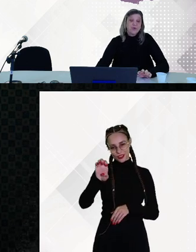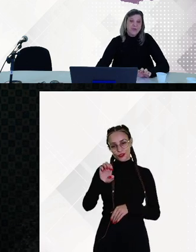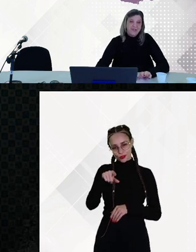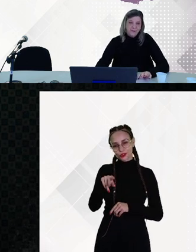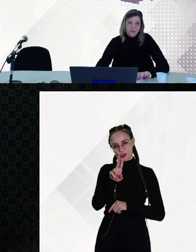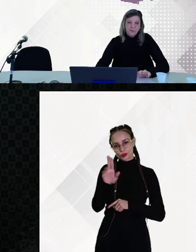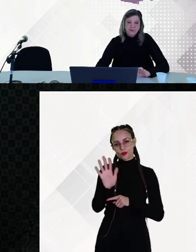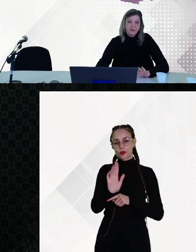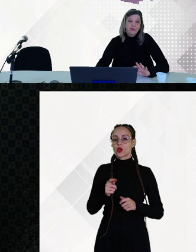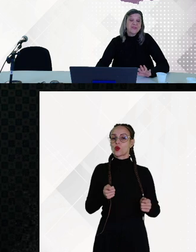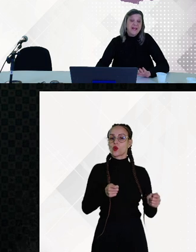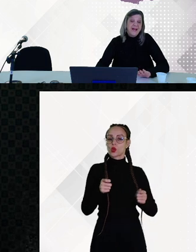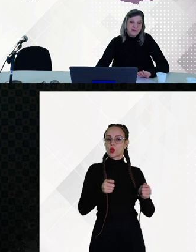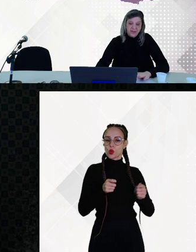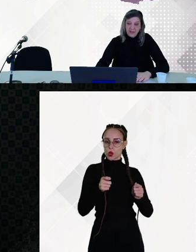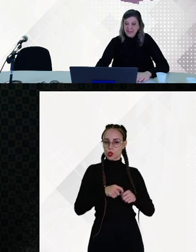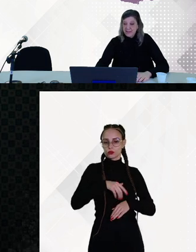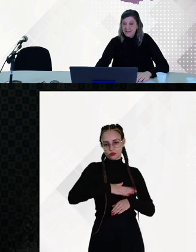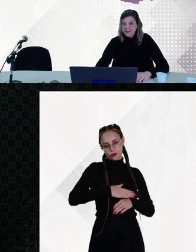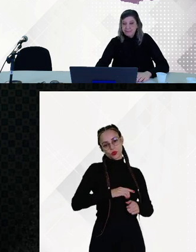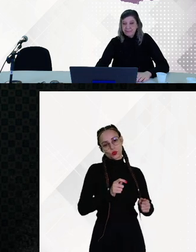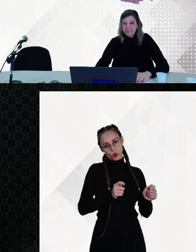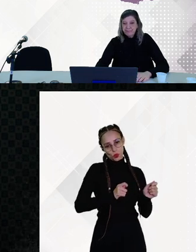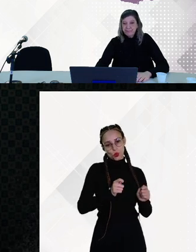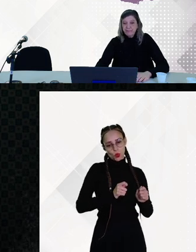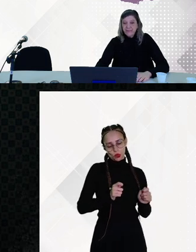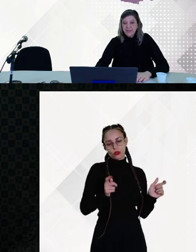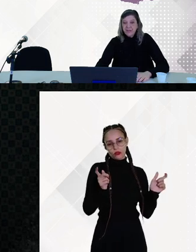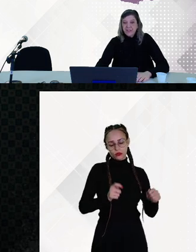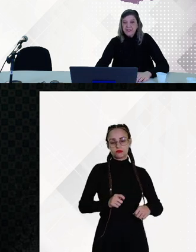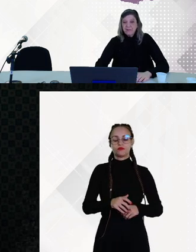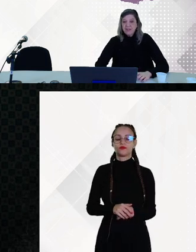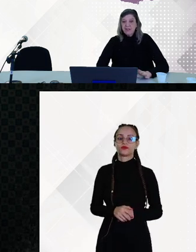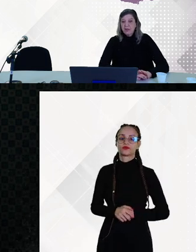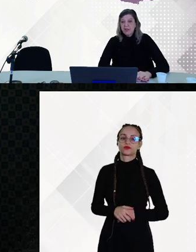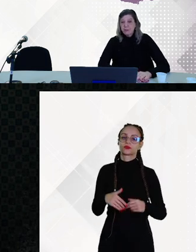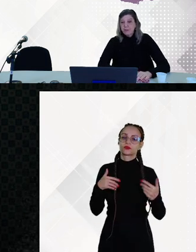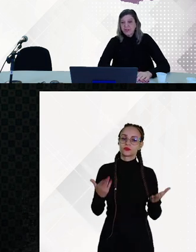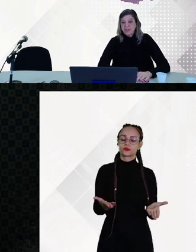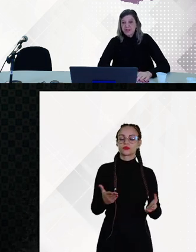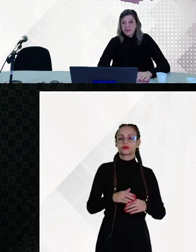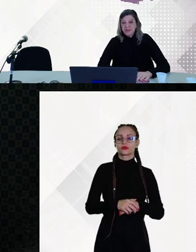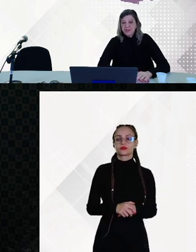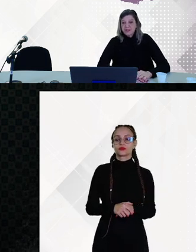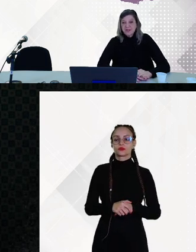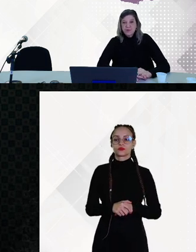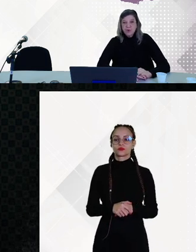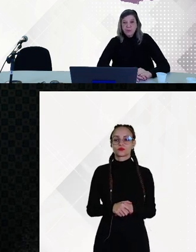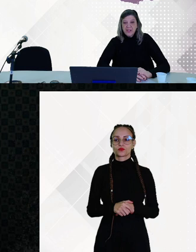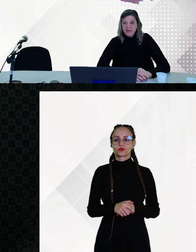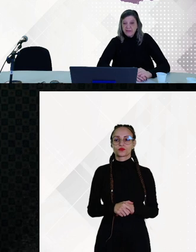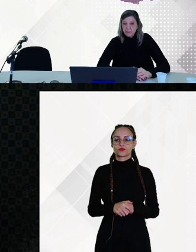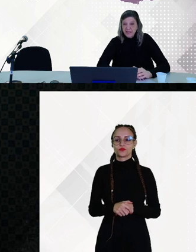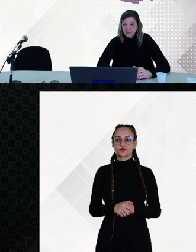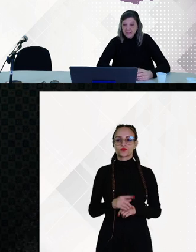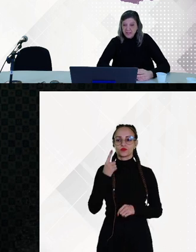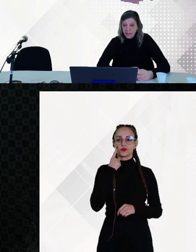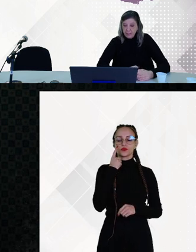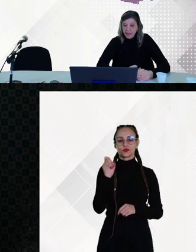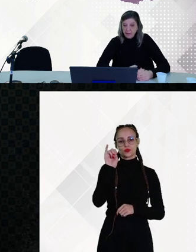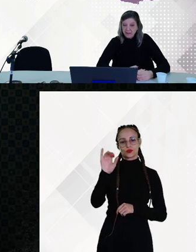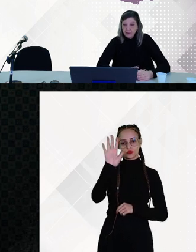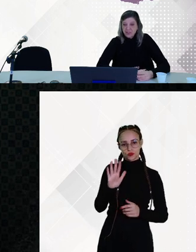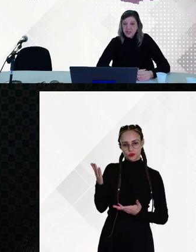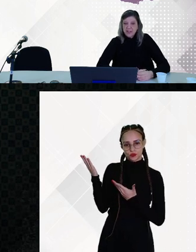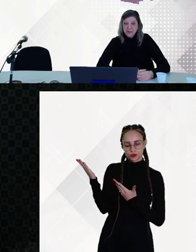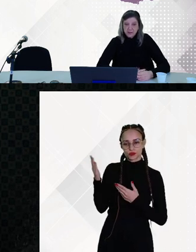tinha controle. O movimento voluntário era esse. Então, aqui, ó, um pouquinho da classificação topográfica para elucidar.